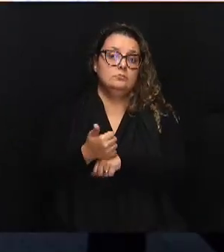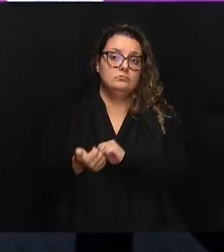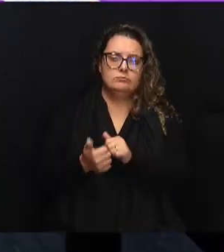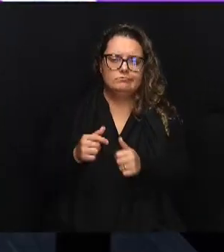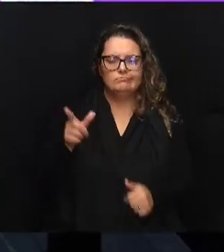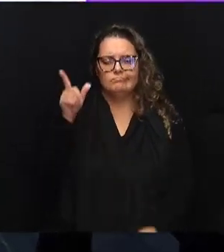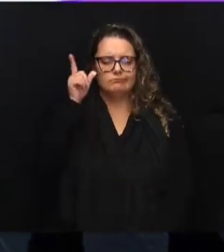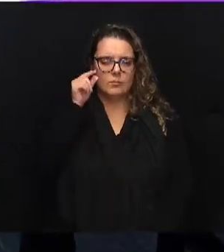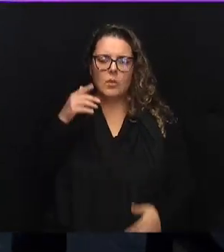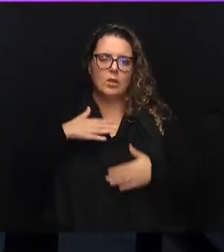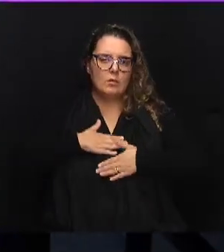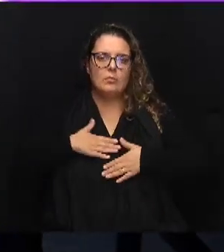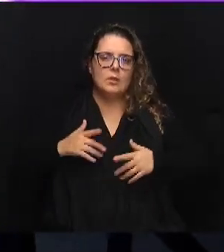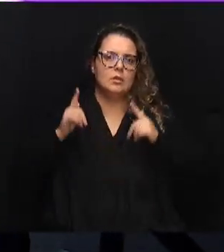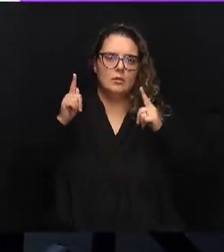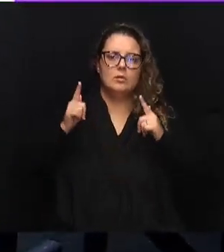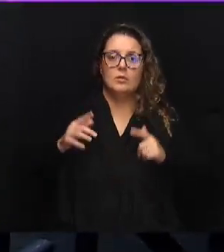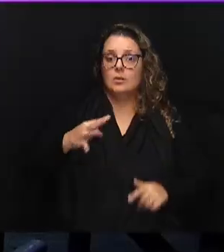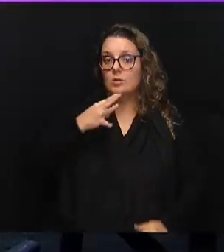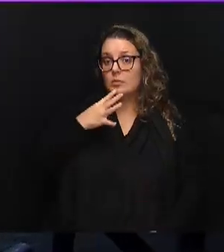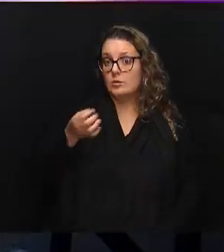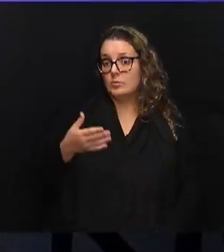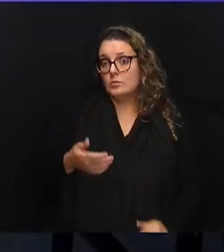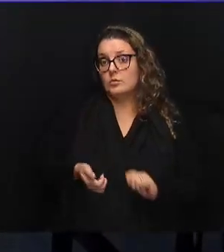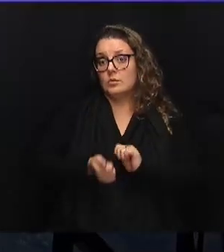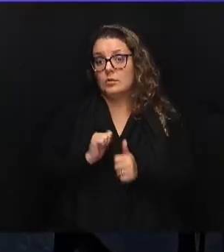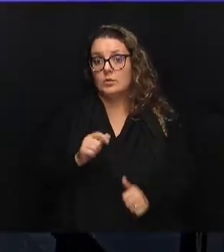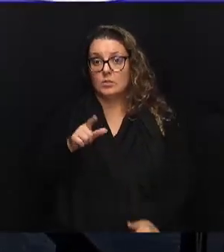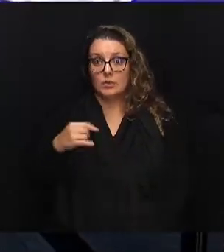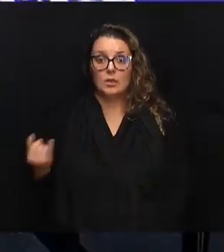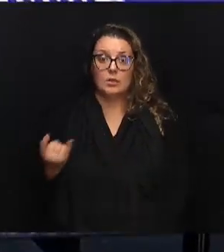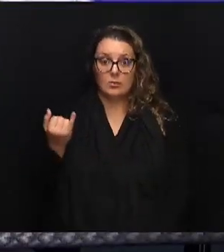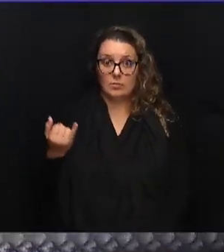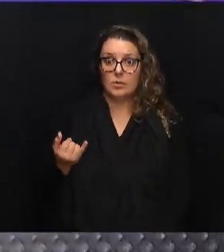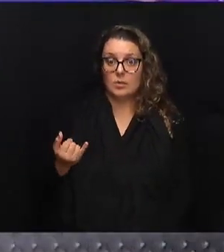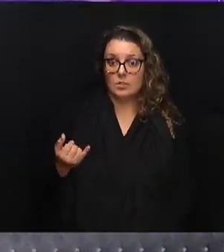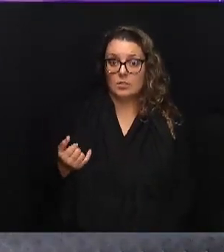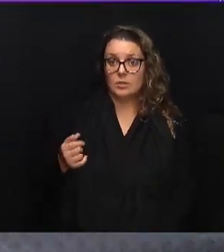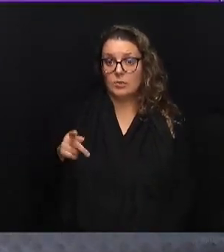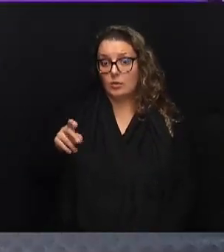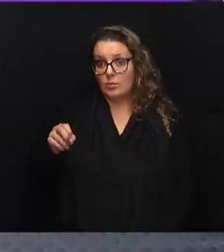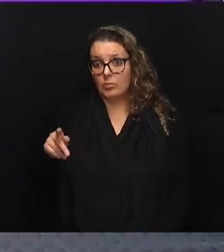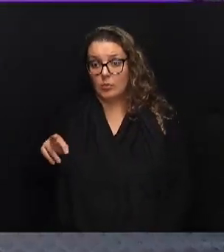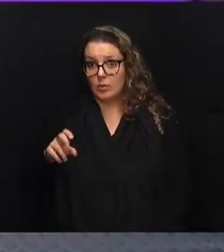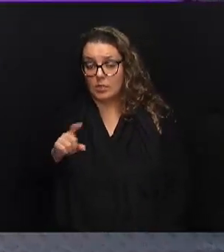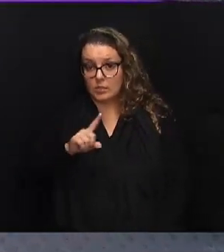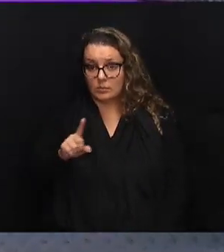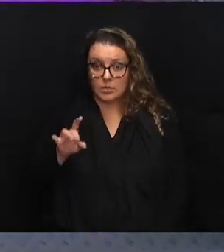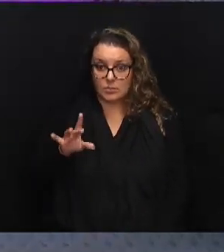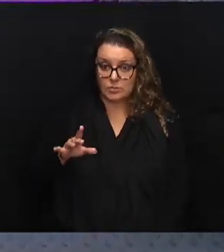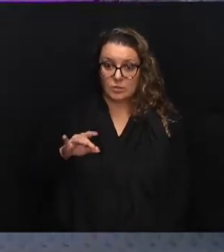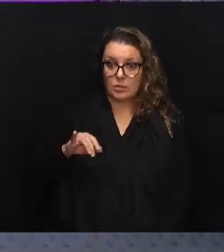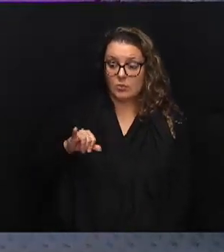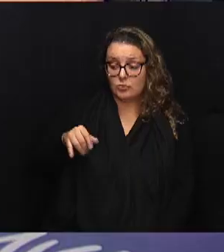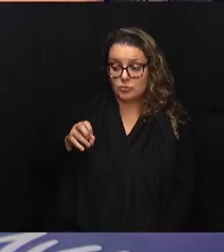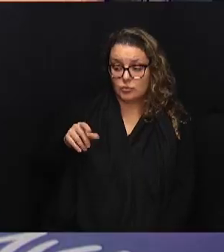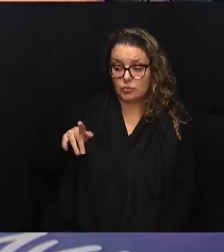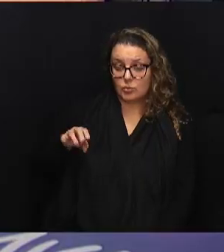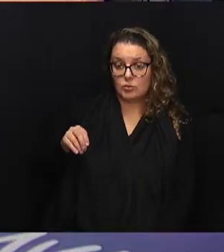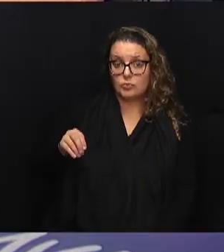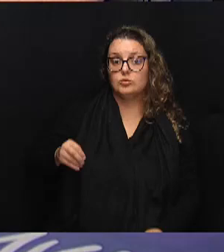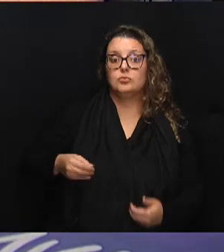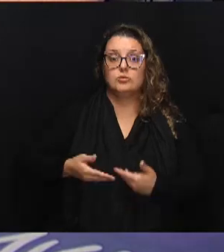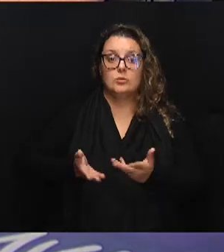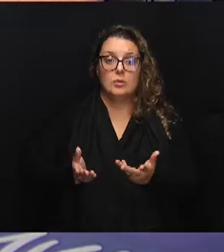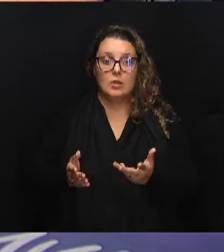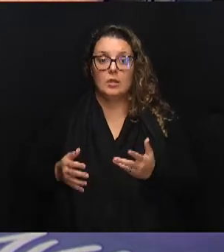para se divertir e conhecer um novo esporte, né? Importante lembrar que o poker não é apenas um jogo de cartas, e sim também uma mistura